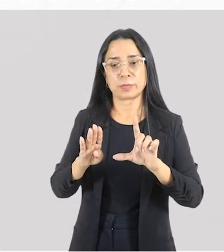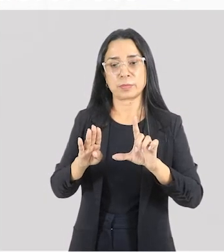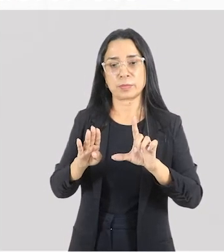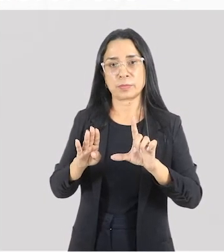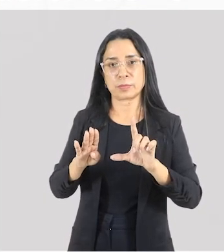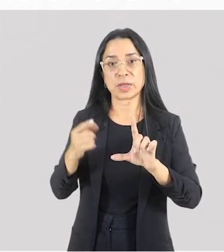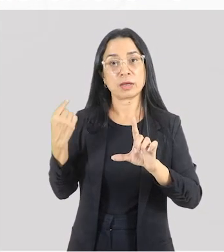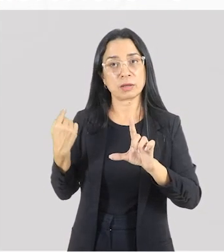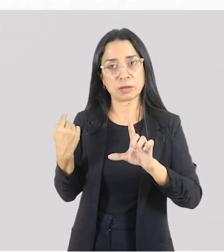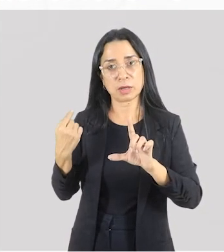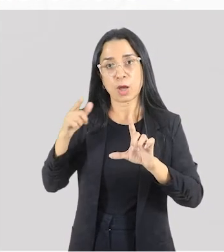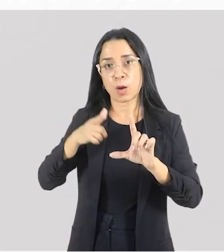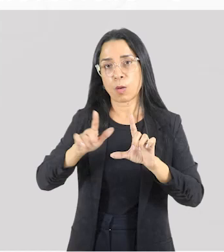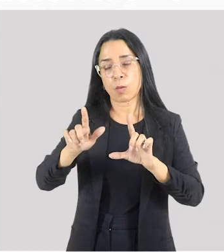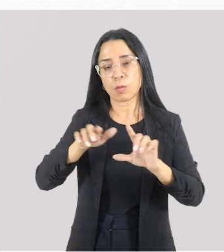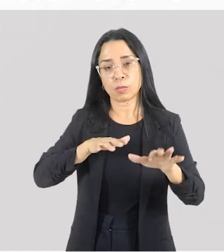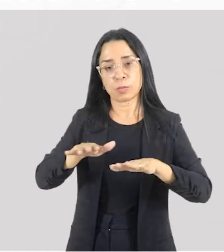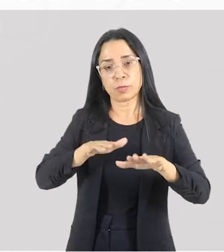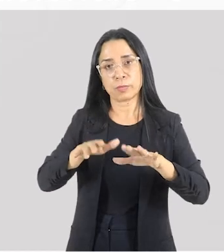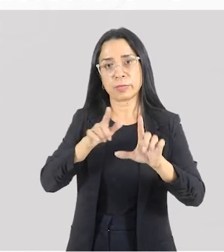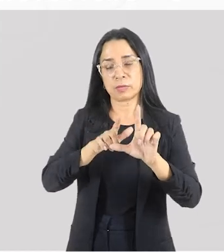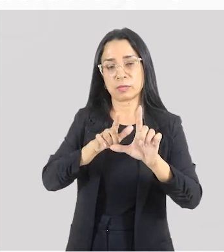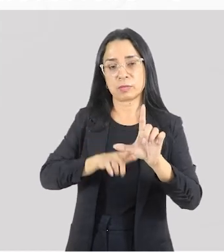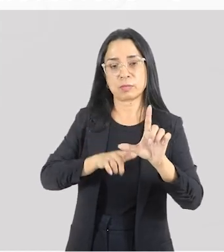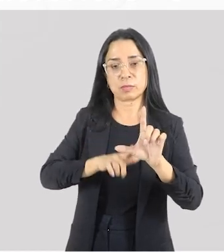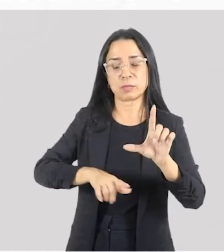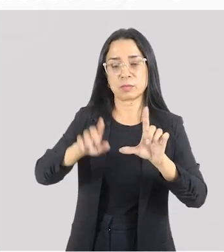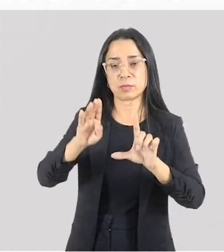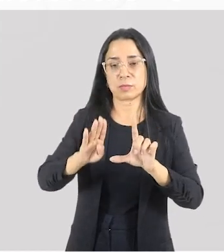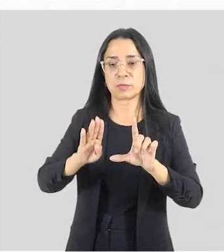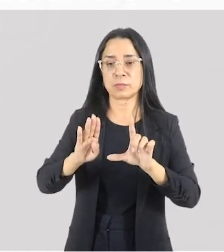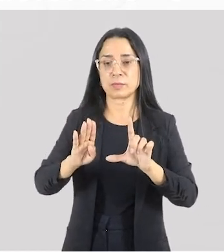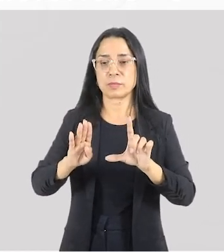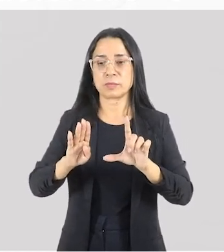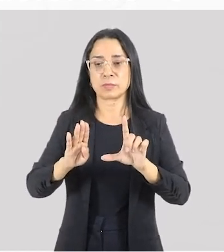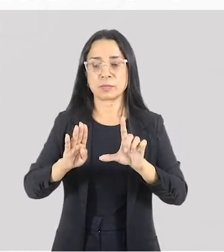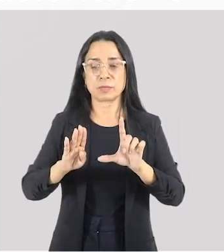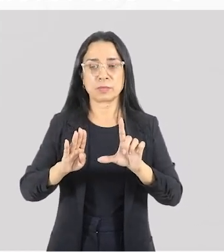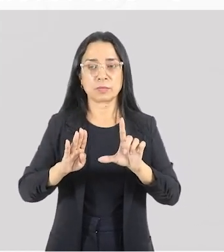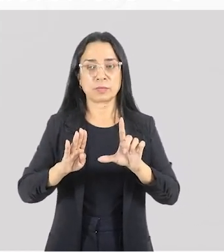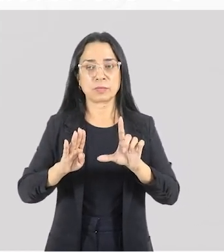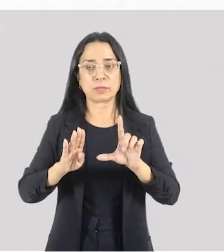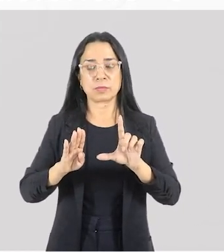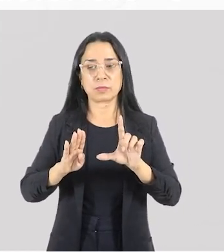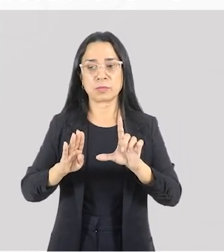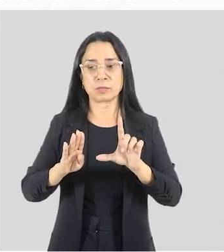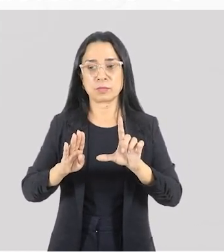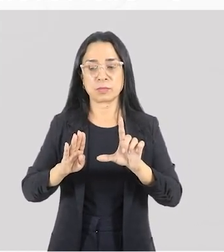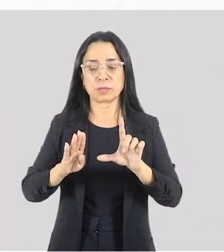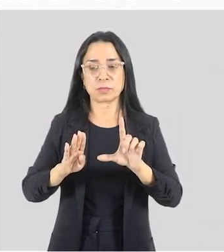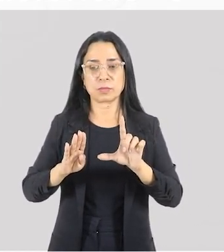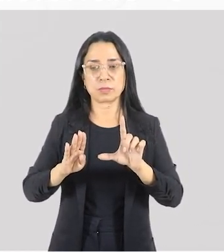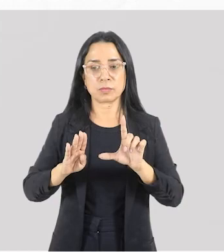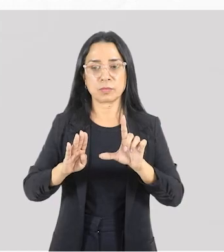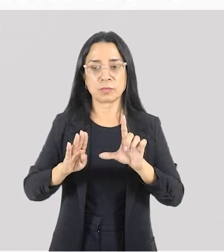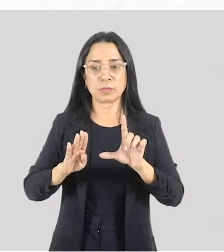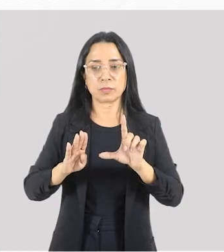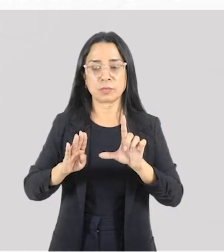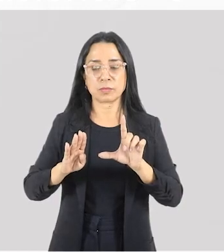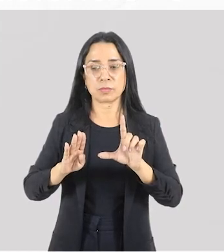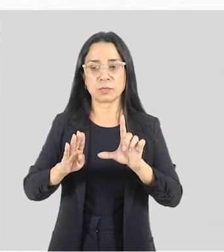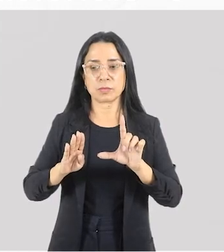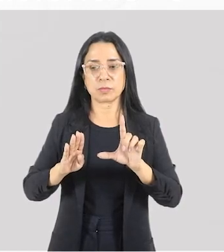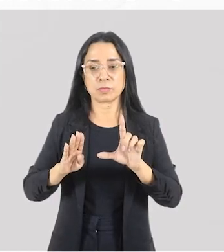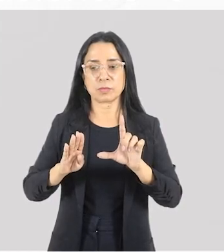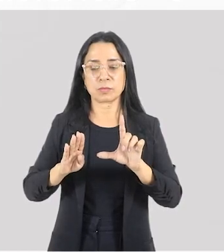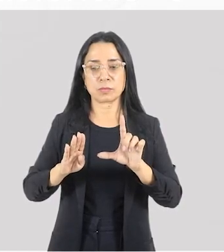que acontece, né, em nível mundial, fundado em Londres, em 1864, tá, século XIX, expressou uma das